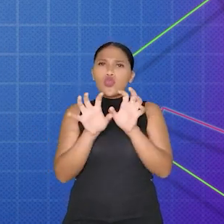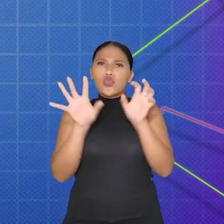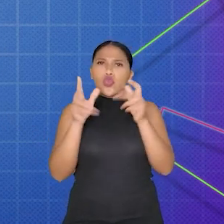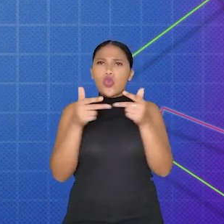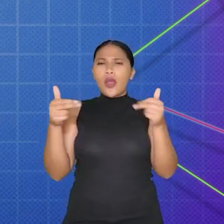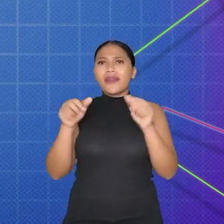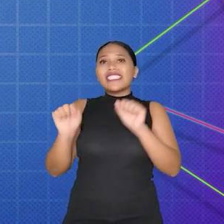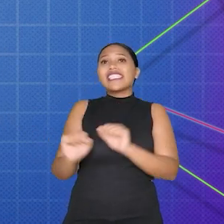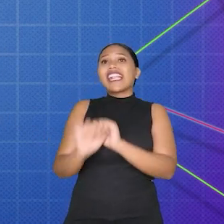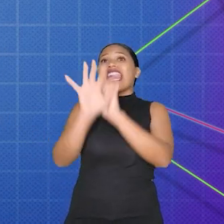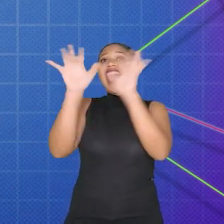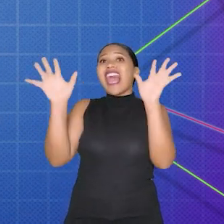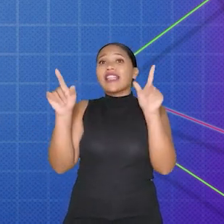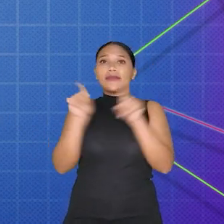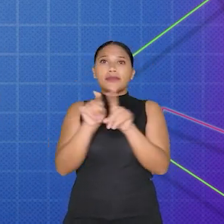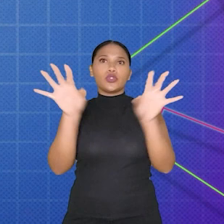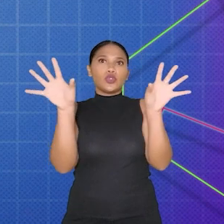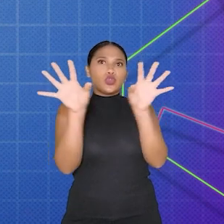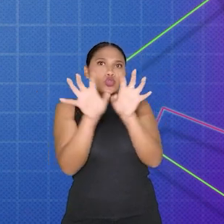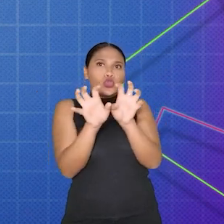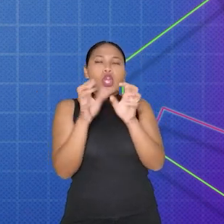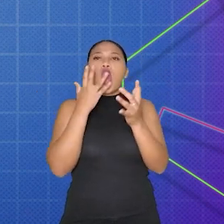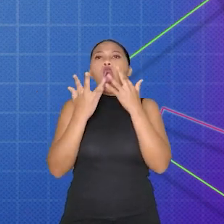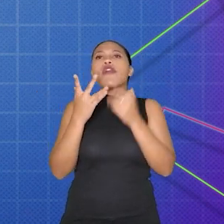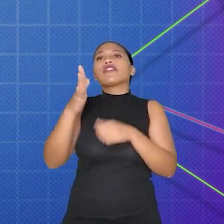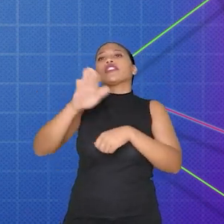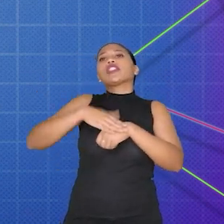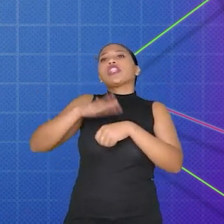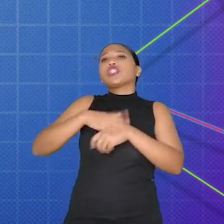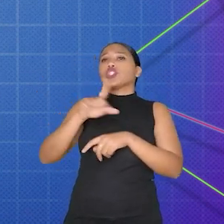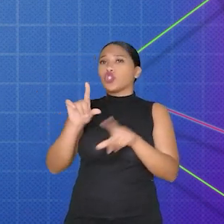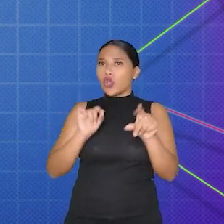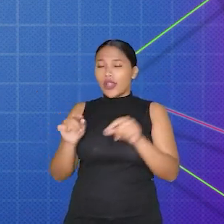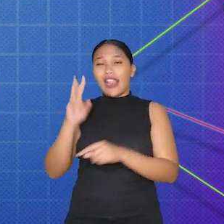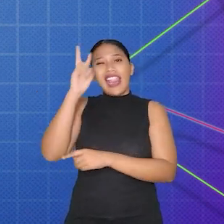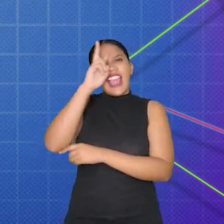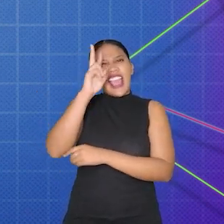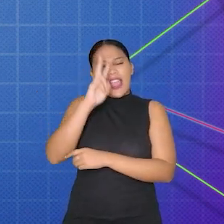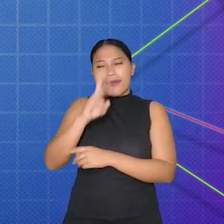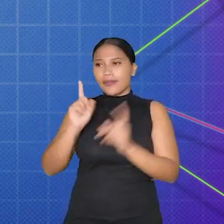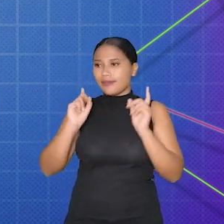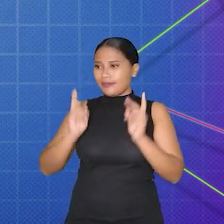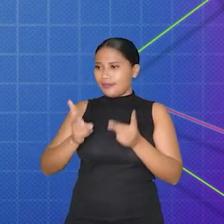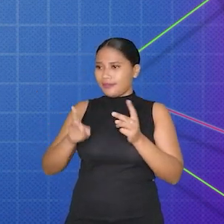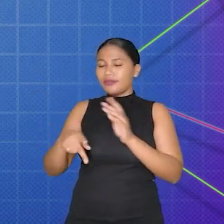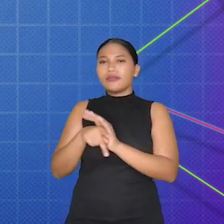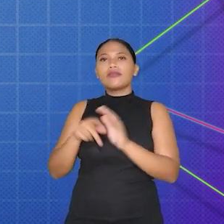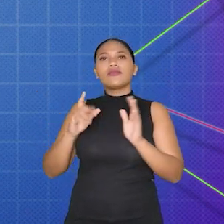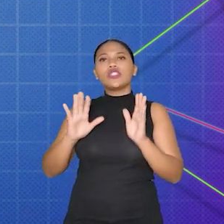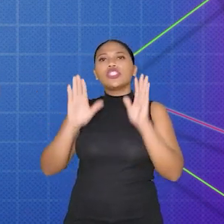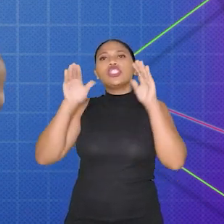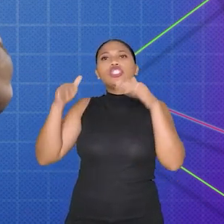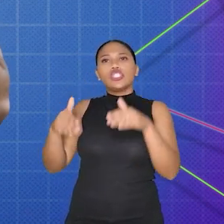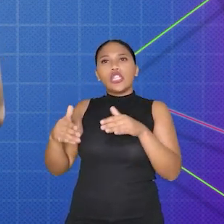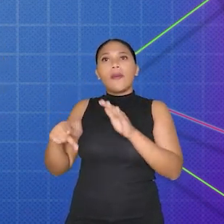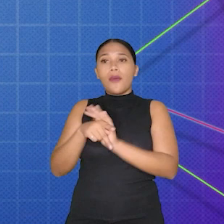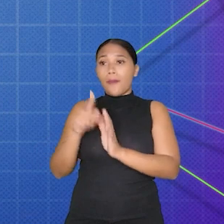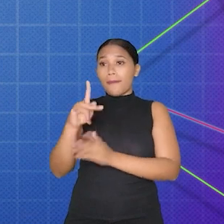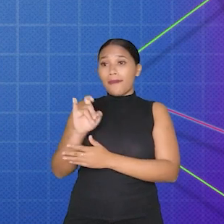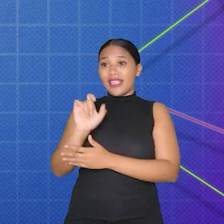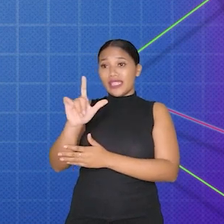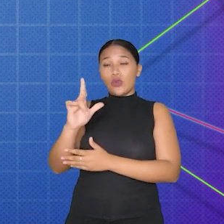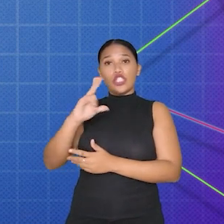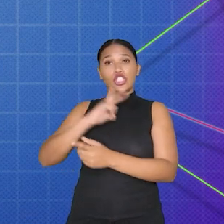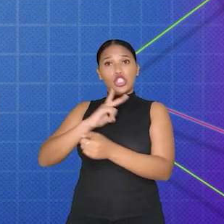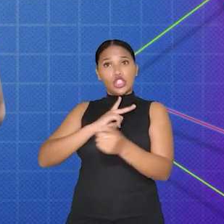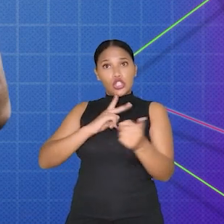realces usando tonalidades mais claras e escuras das cores que você escolheu. Lembre-se de manter o estilo de pixel art, trabalhando com